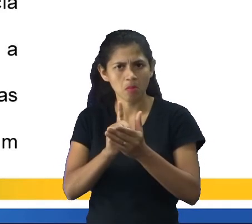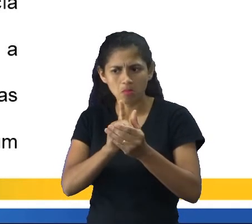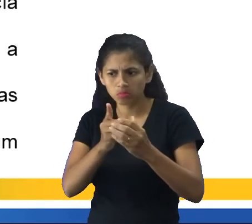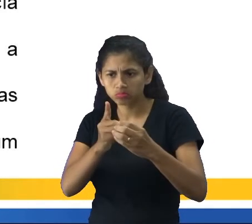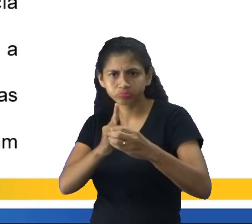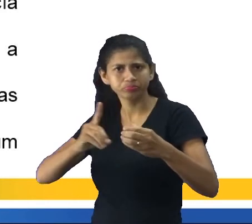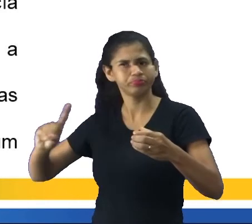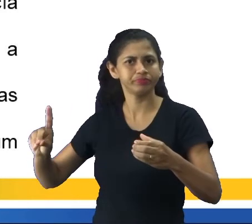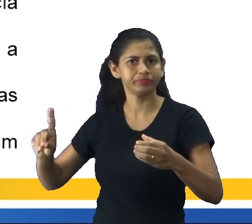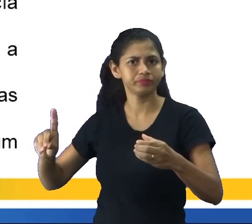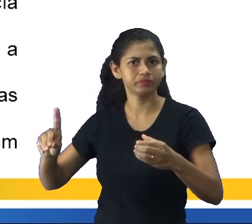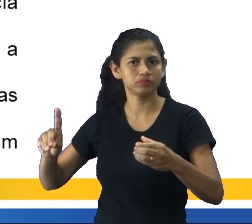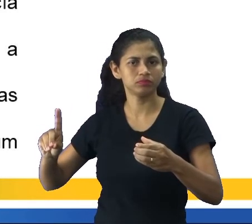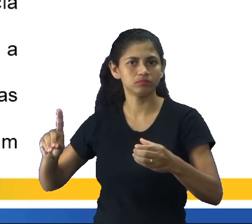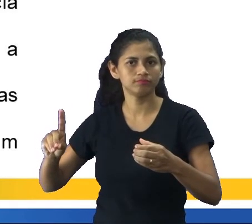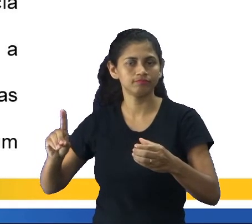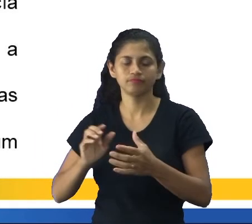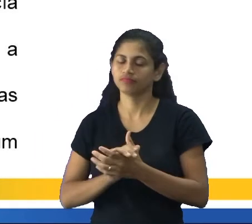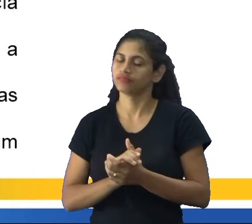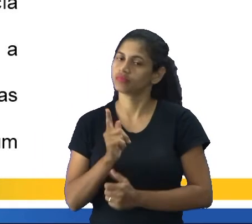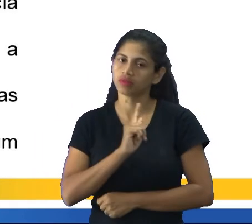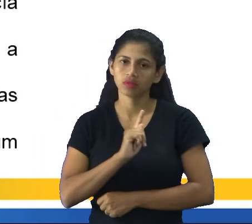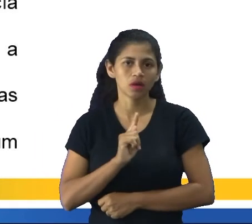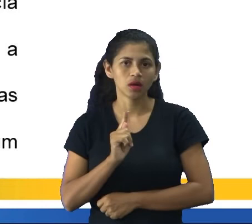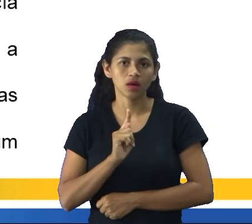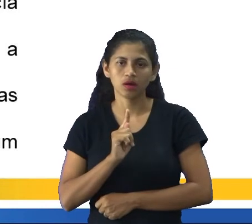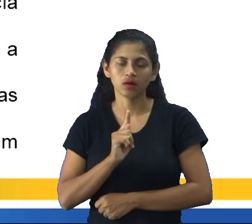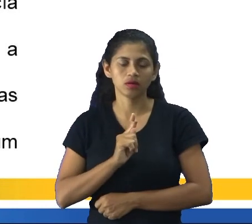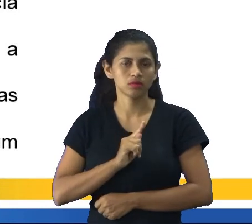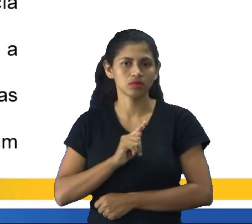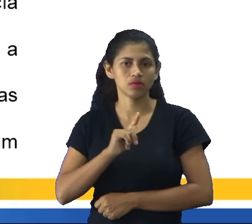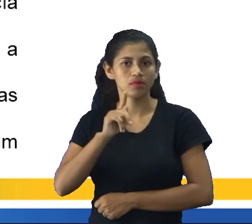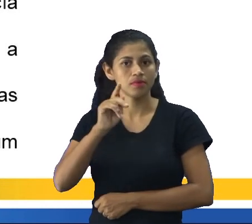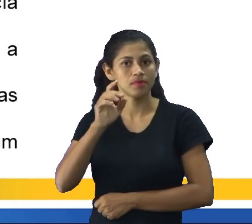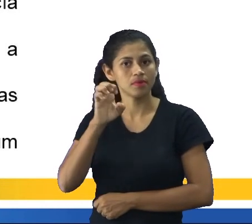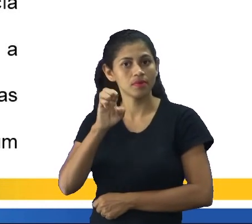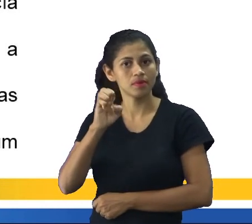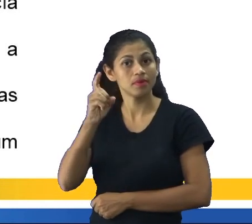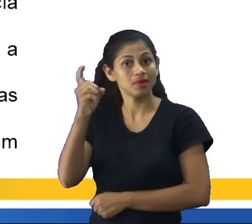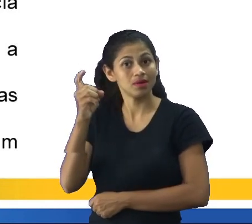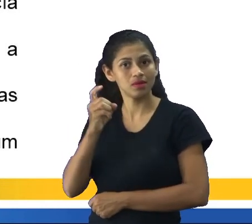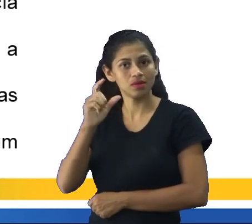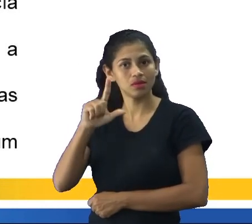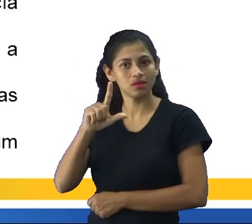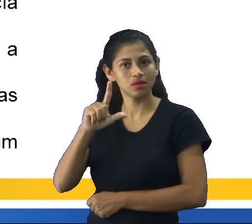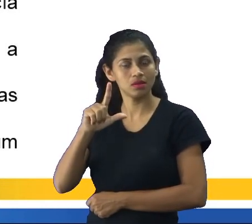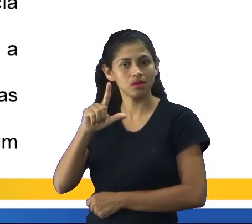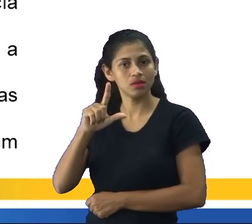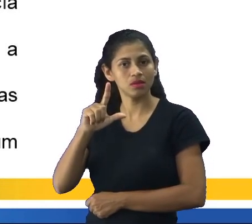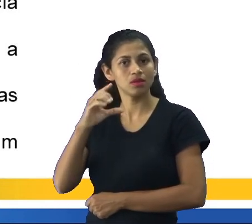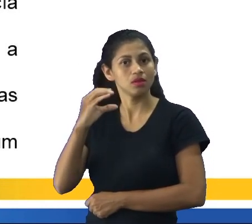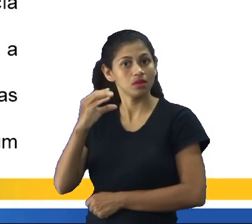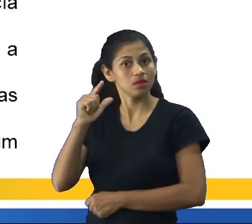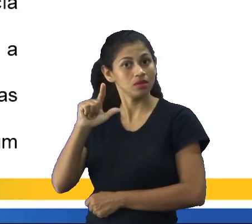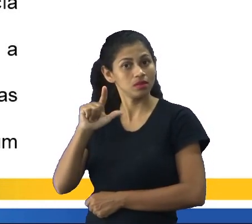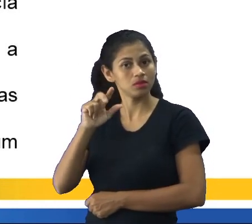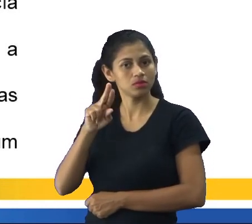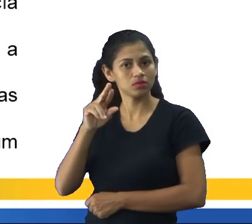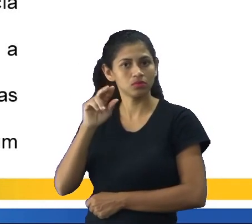amor de Deus, deleta essa palavra. Exclusão nunca mais. Aqui a gente quer que todo mundo participe. Inclusão hoje, inclusão